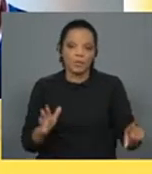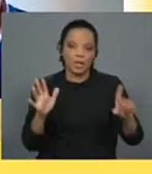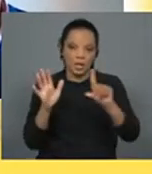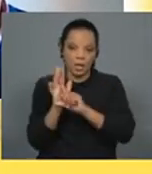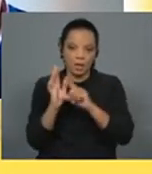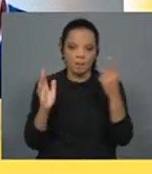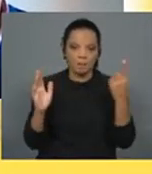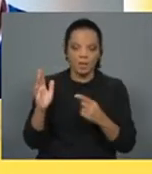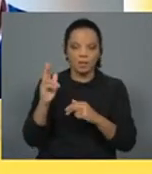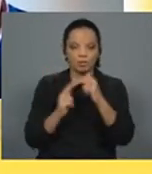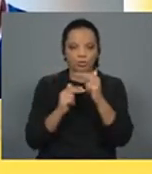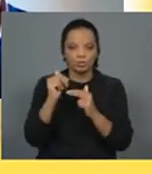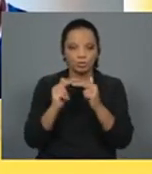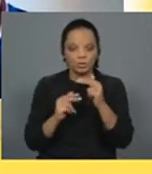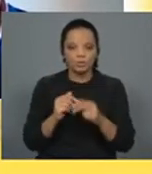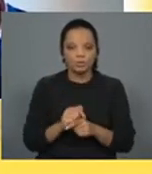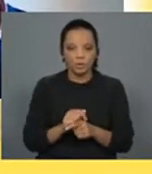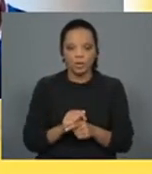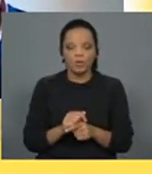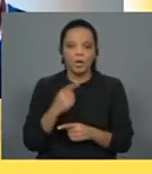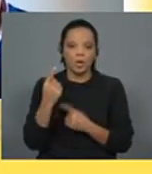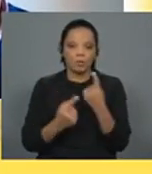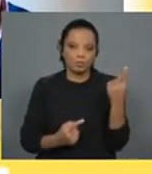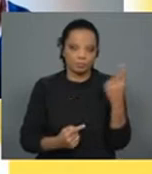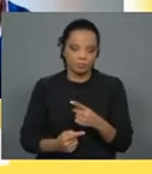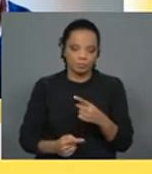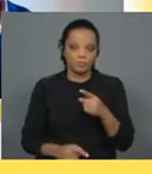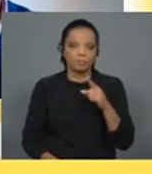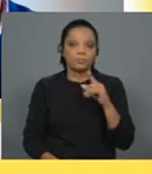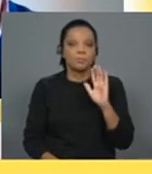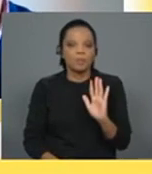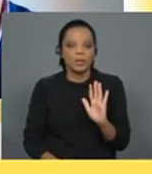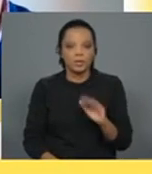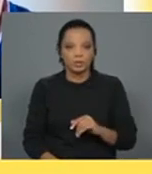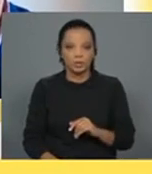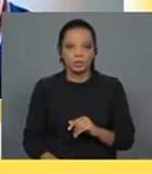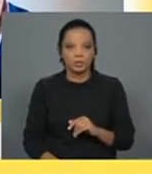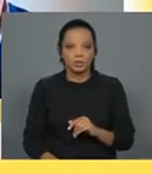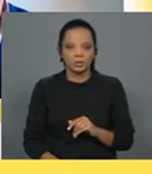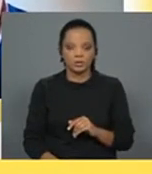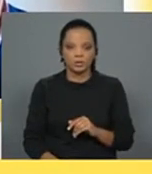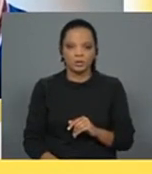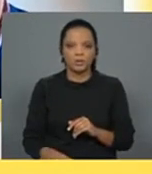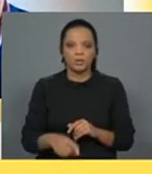obriga à construção a determinadas obrigações e determinados parâmetros, mas se há fiscalização.